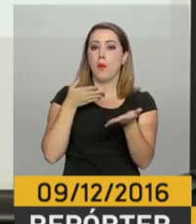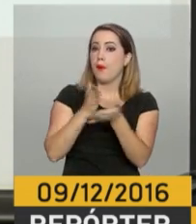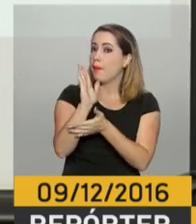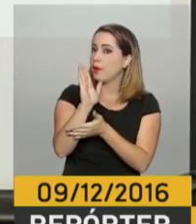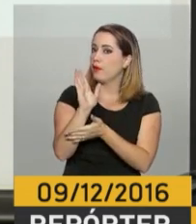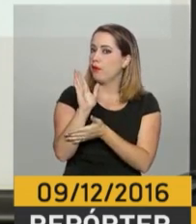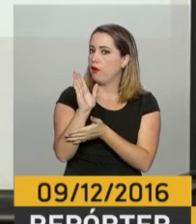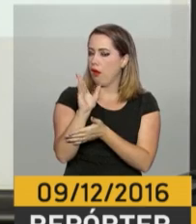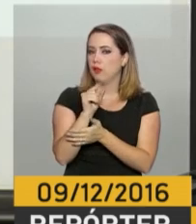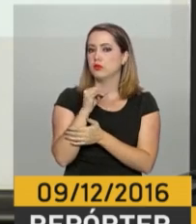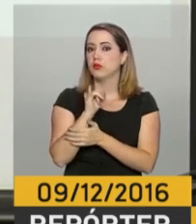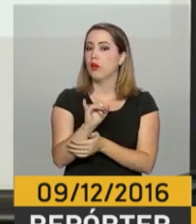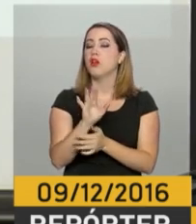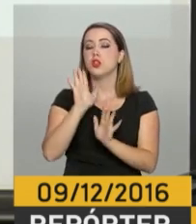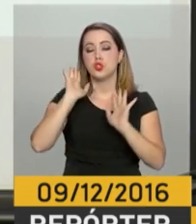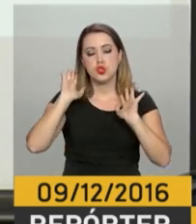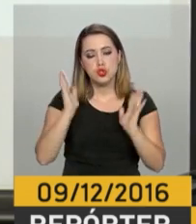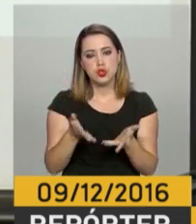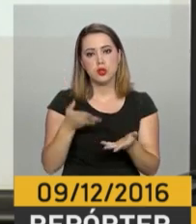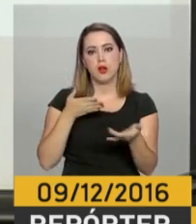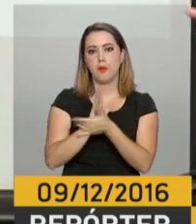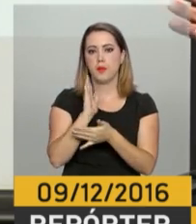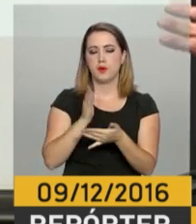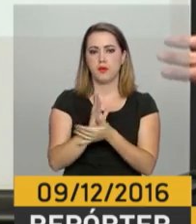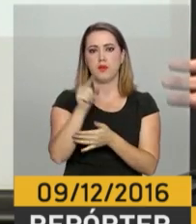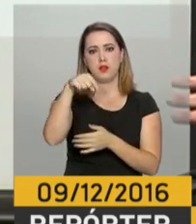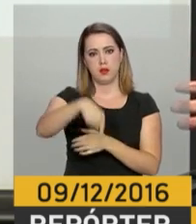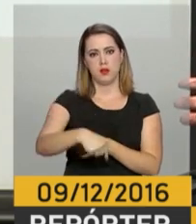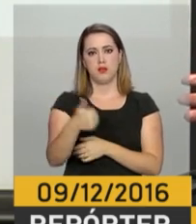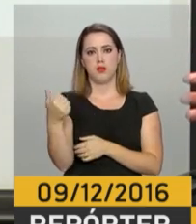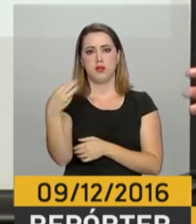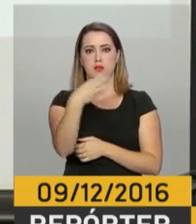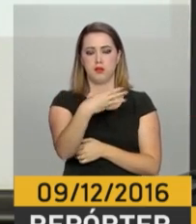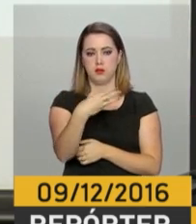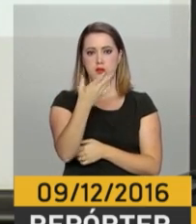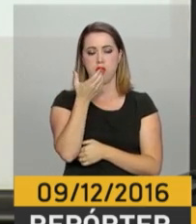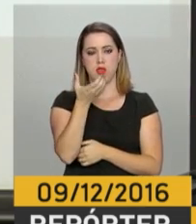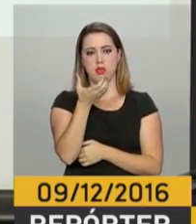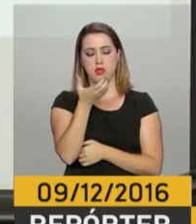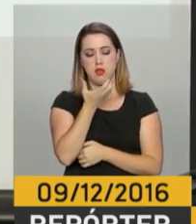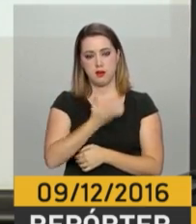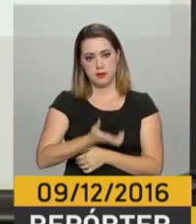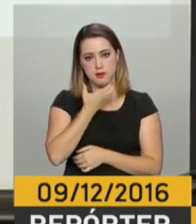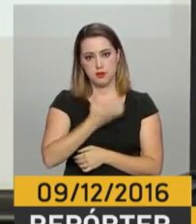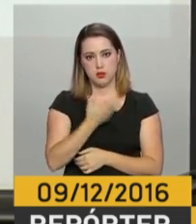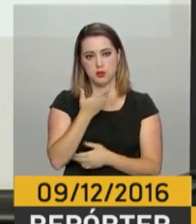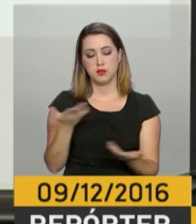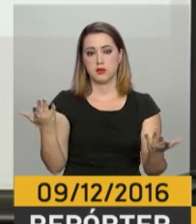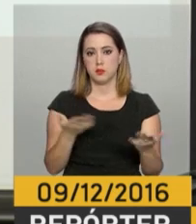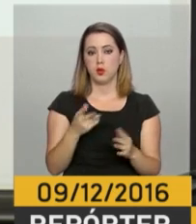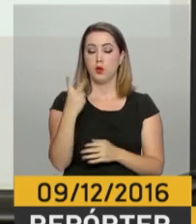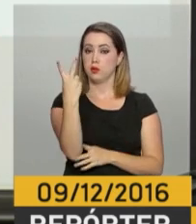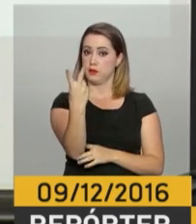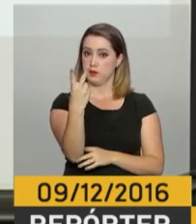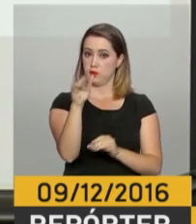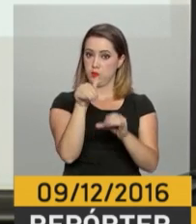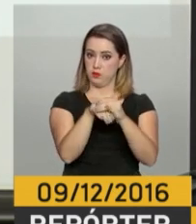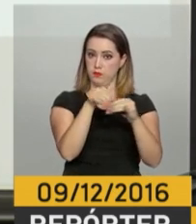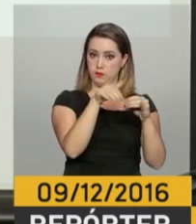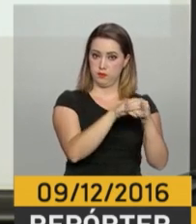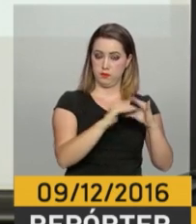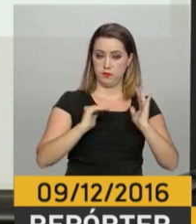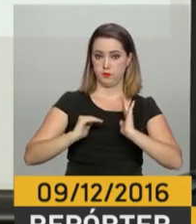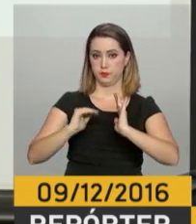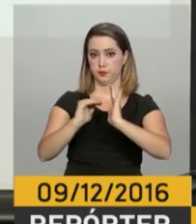aprovado. E aprovado será, em definitivo, agora no dia 13, quando se votará o segundo turno da emenda